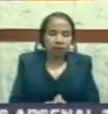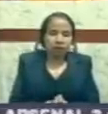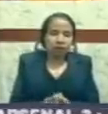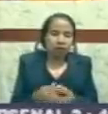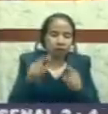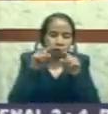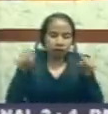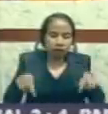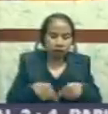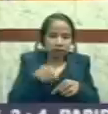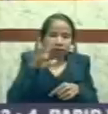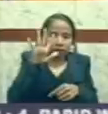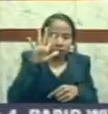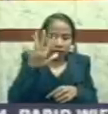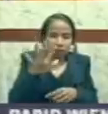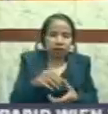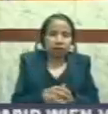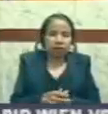Tabela 5 do anexo,